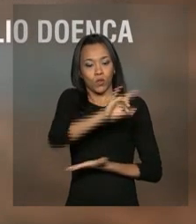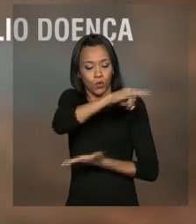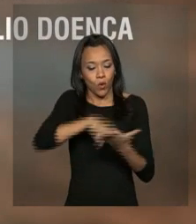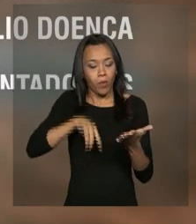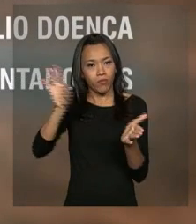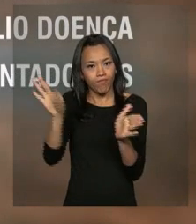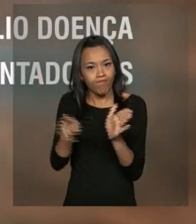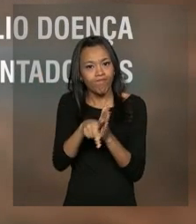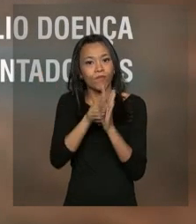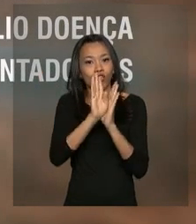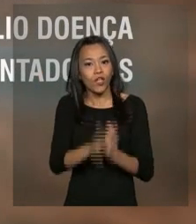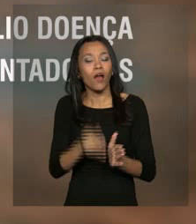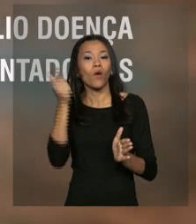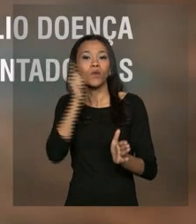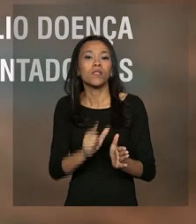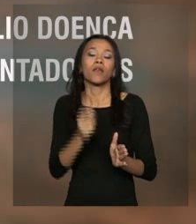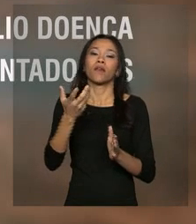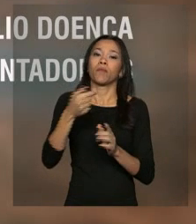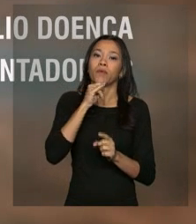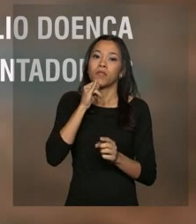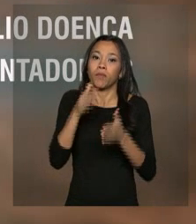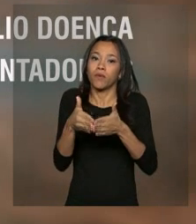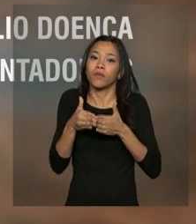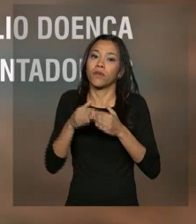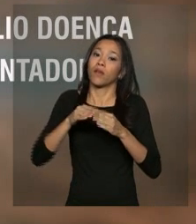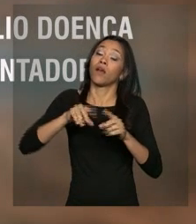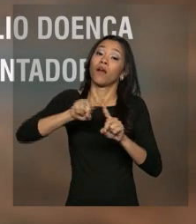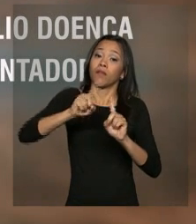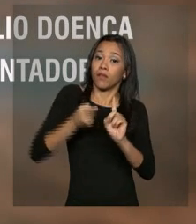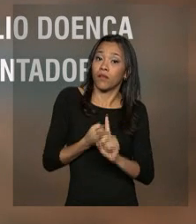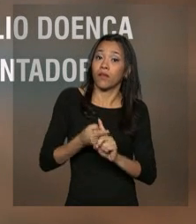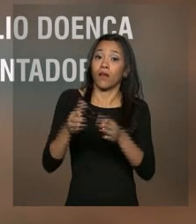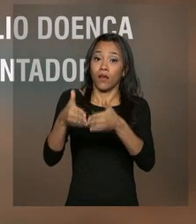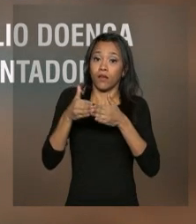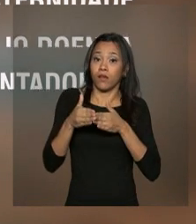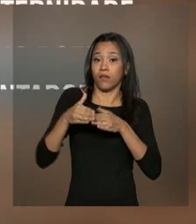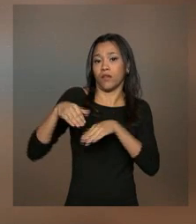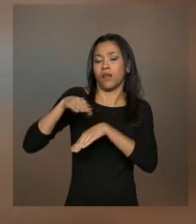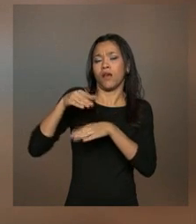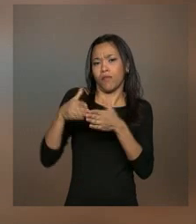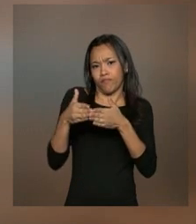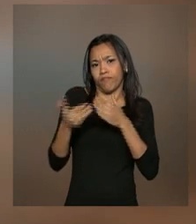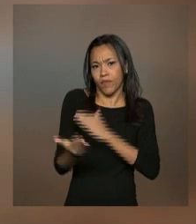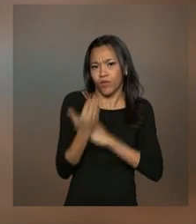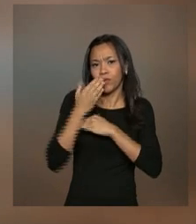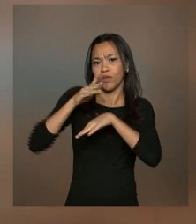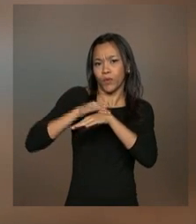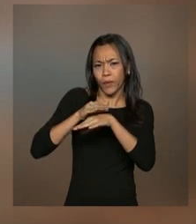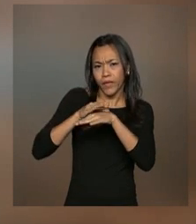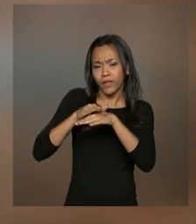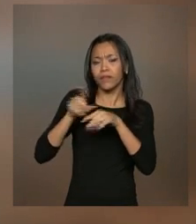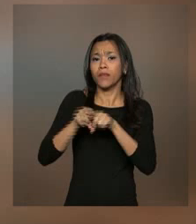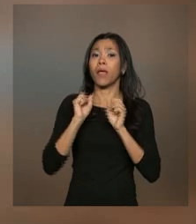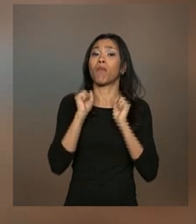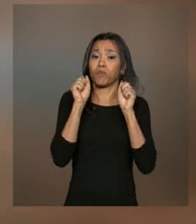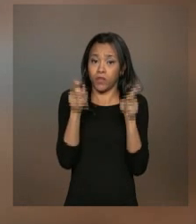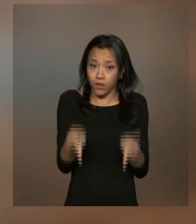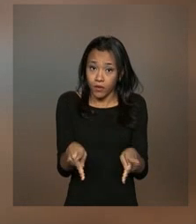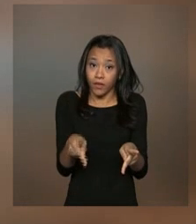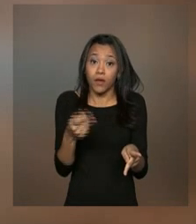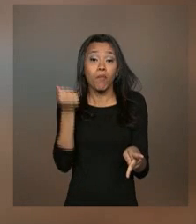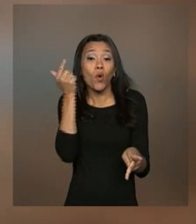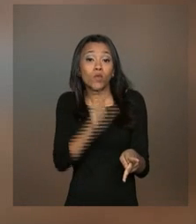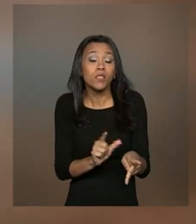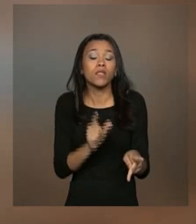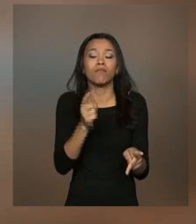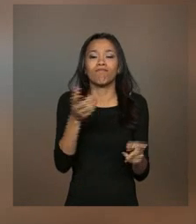acesso a benefícios como auxílio maternidade, auxílio doença e aposentadoria, por exemplo. Para ser um MEI, é preciso faturar